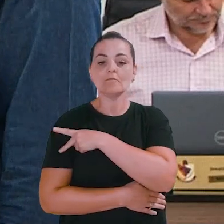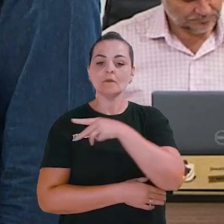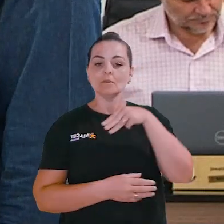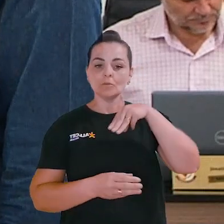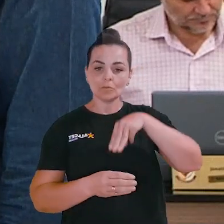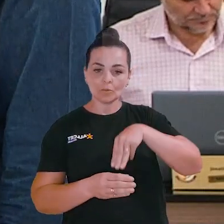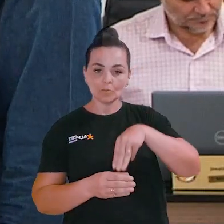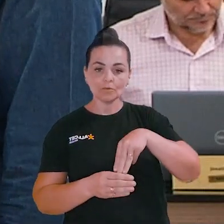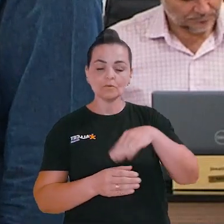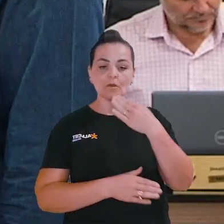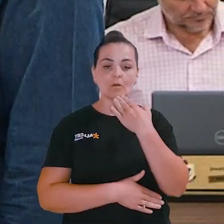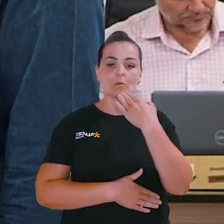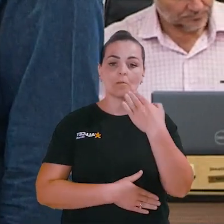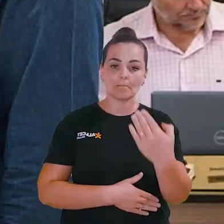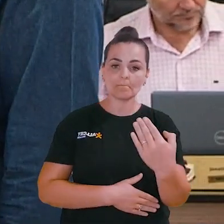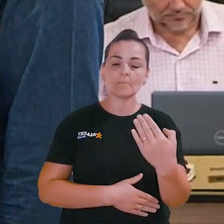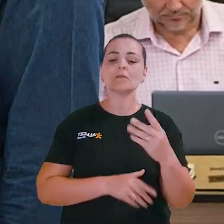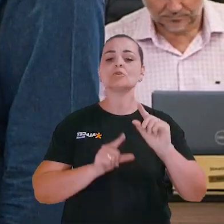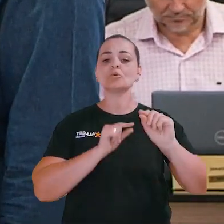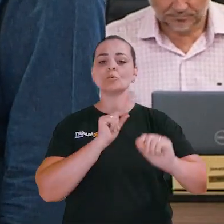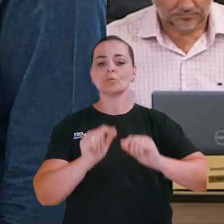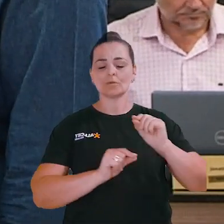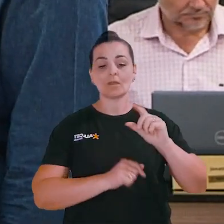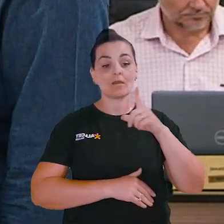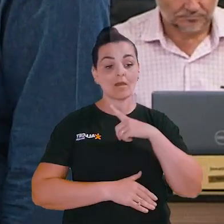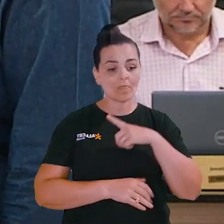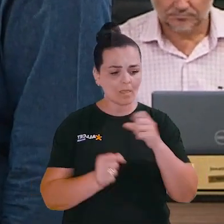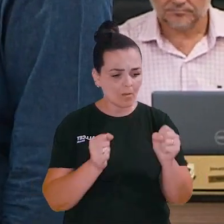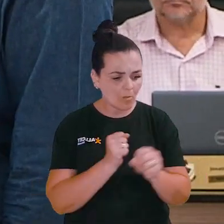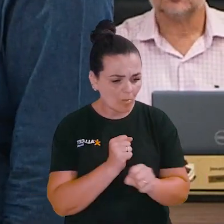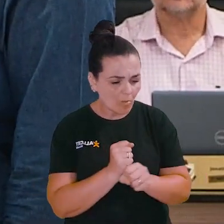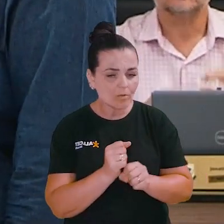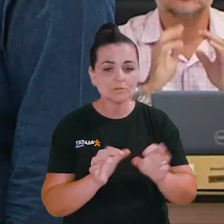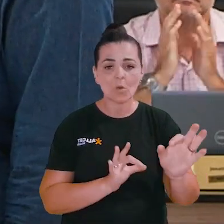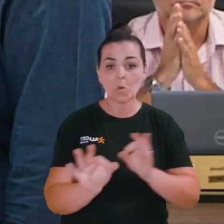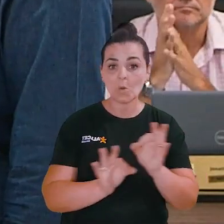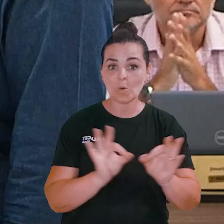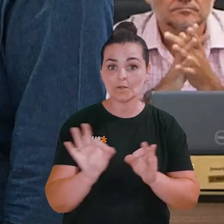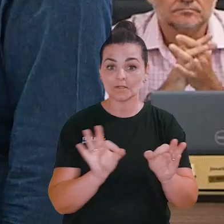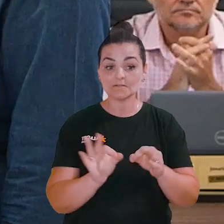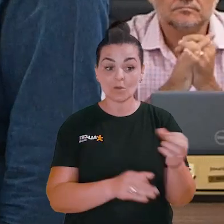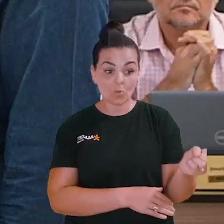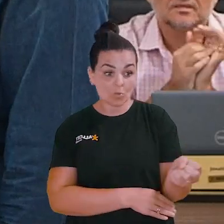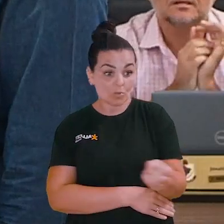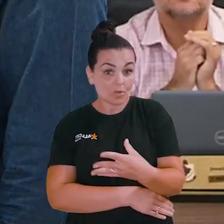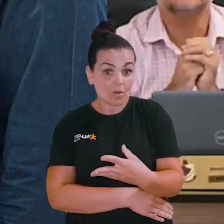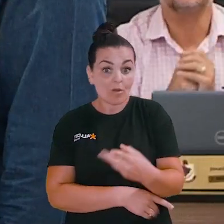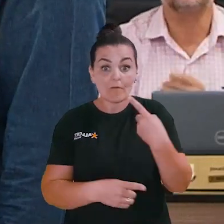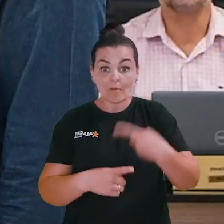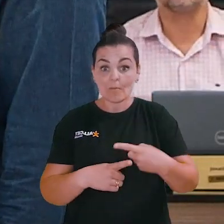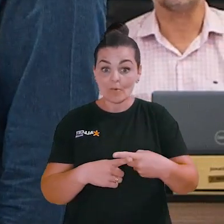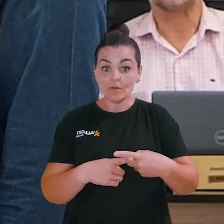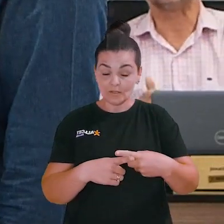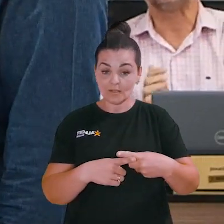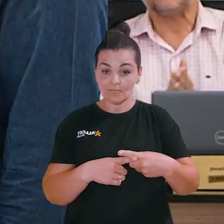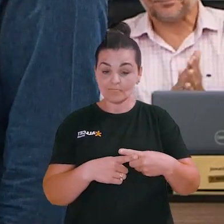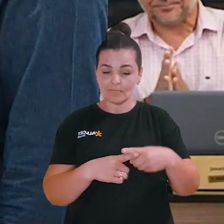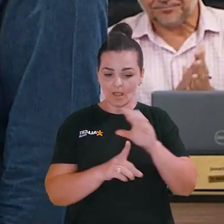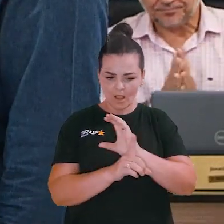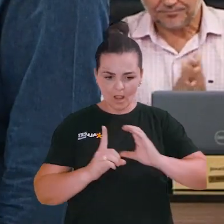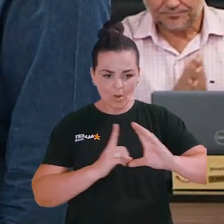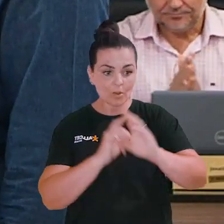ao Prefeito Municipal através de uma indicação para que pudéssemos restaurar aquele espaço para fazer um